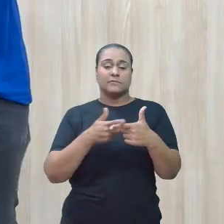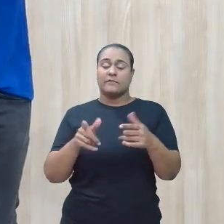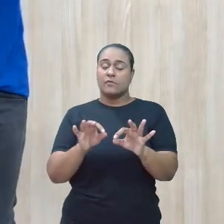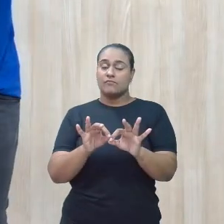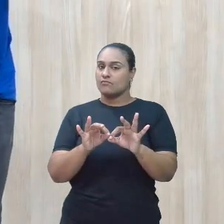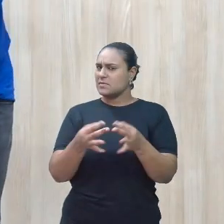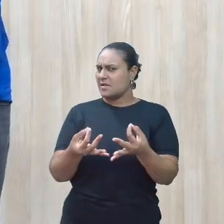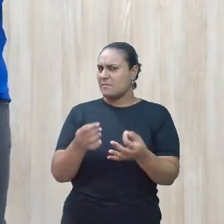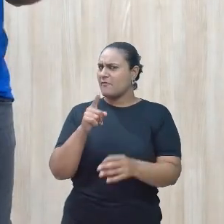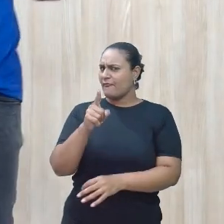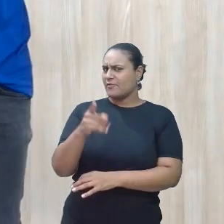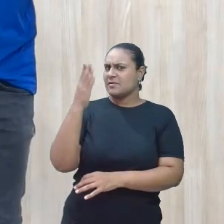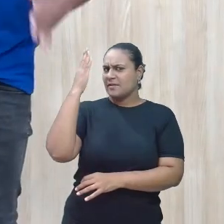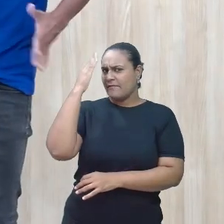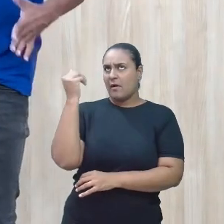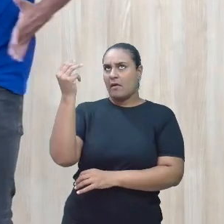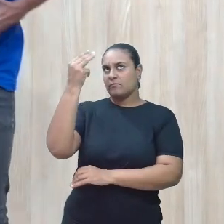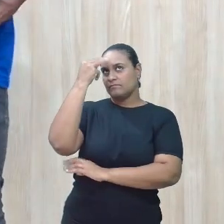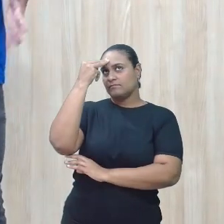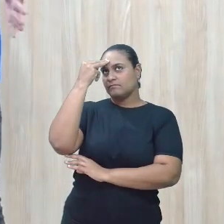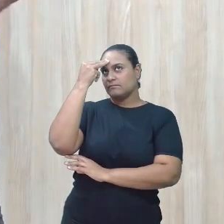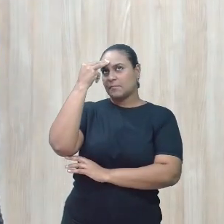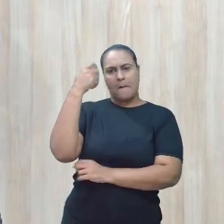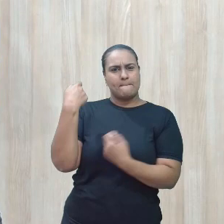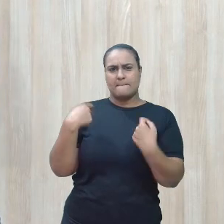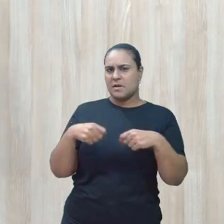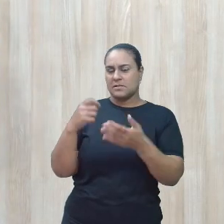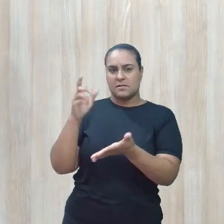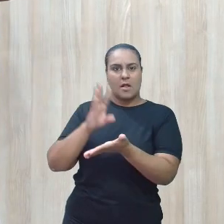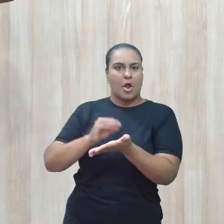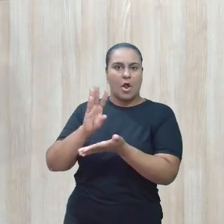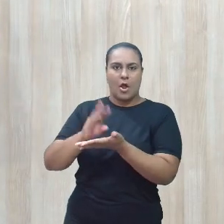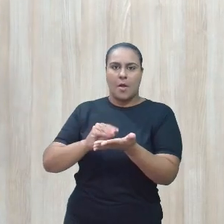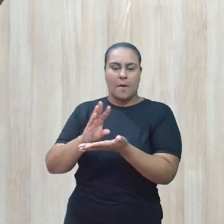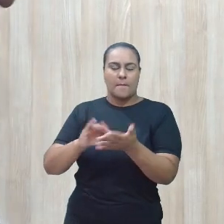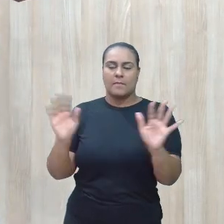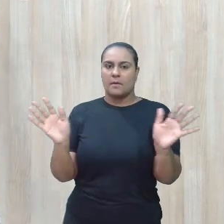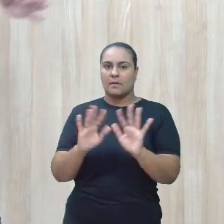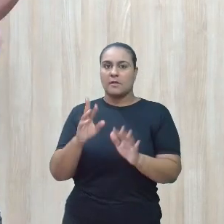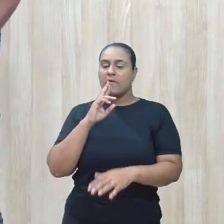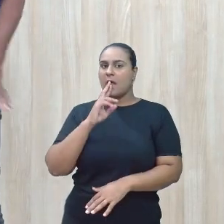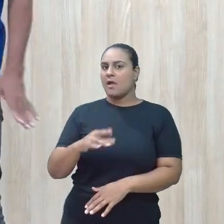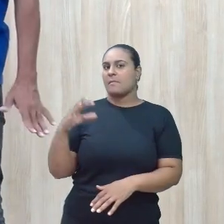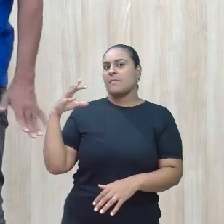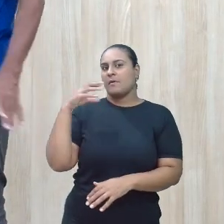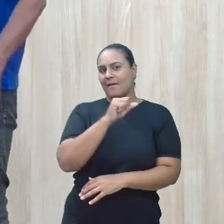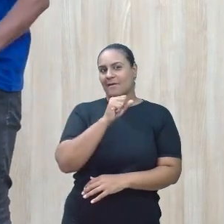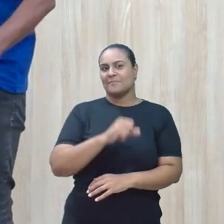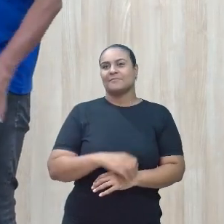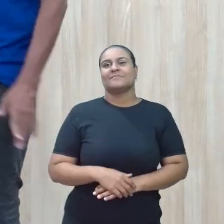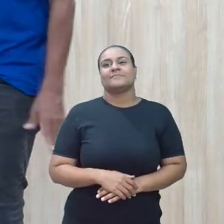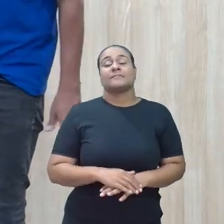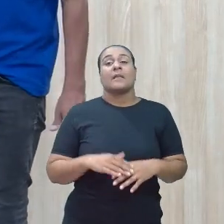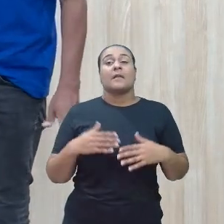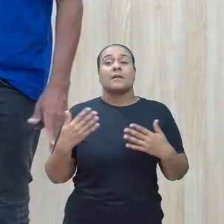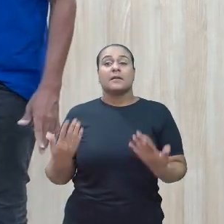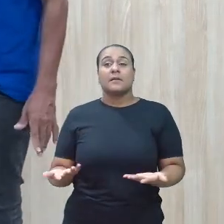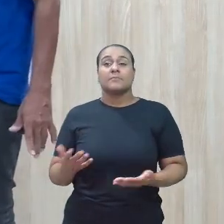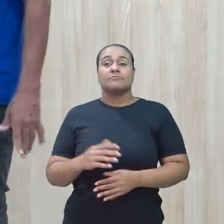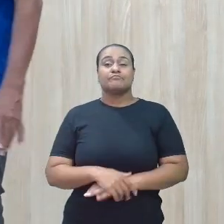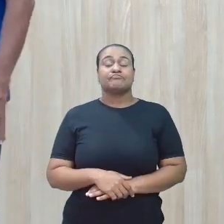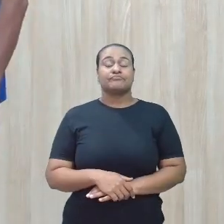fazem de cabeça, que eu estou sabendo, não precisa nem anotar isso aqui, vocês fazem rapidinho, pronto, já chegou. Mas, gente,